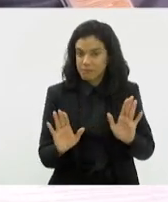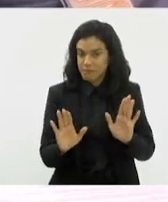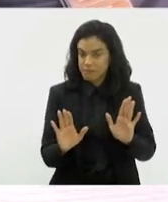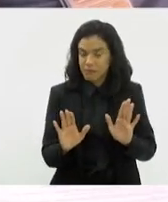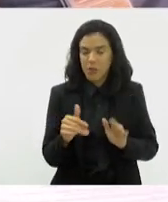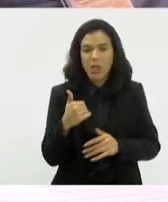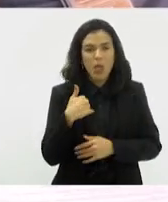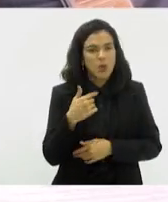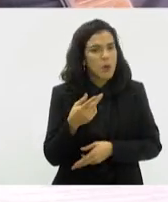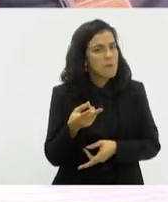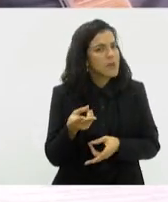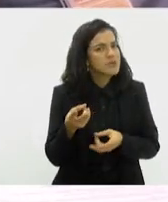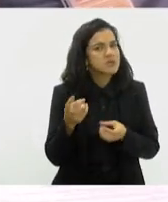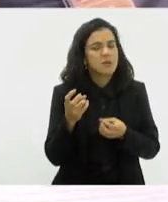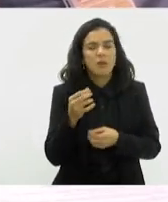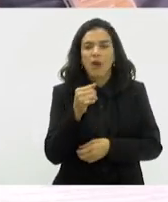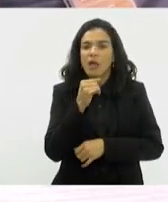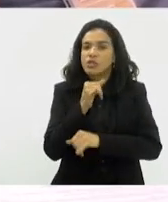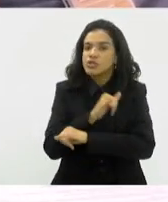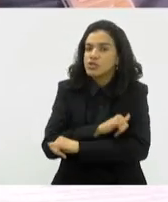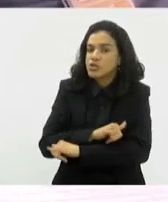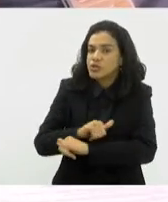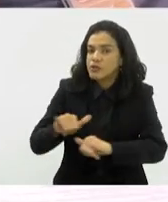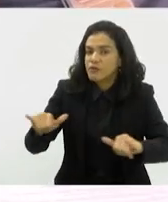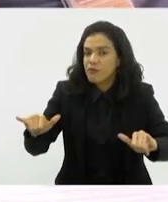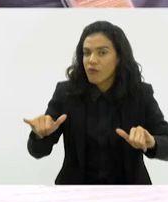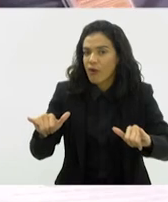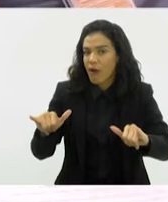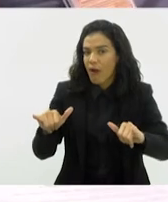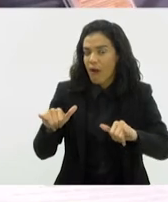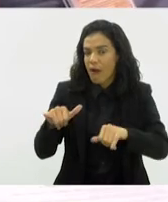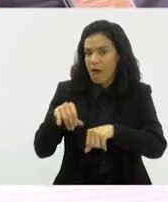Não vejo assim, divulgação das informações.